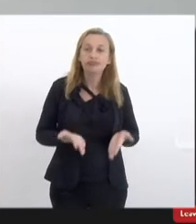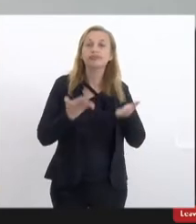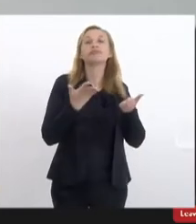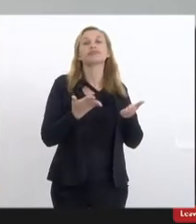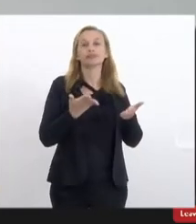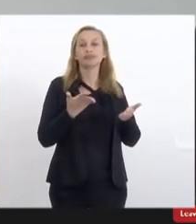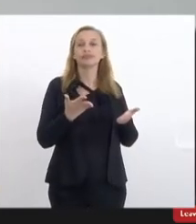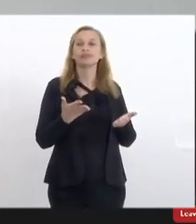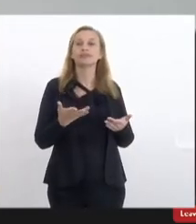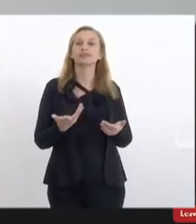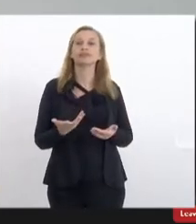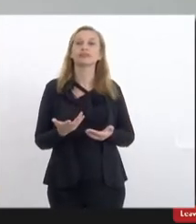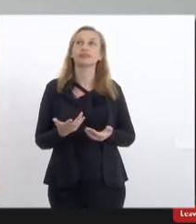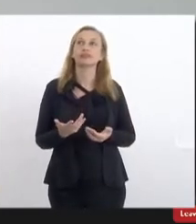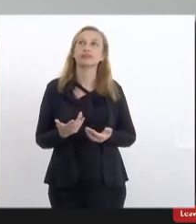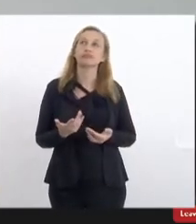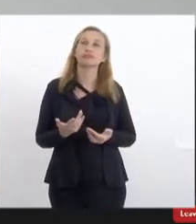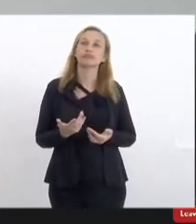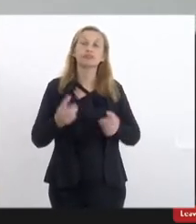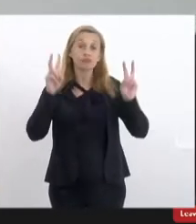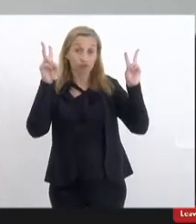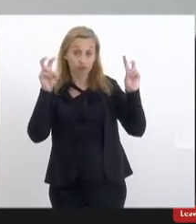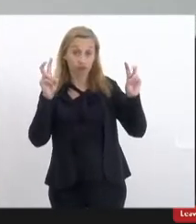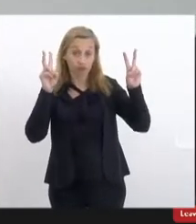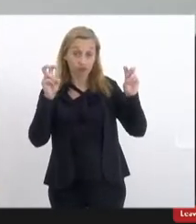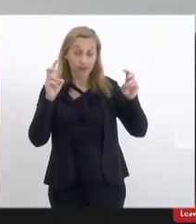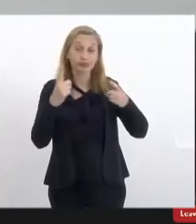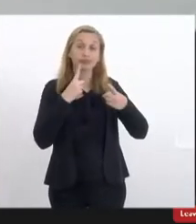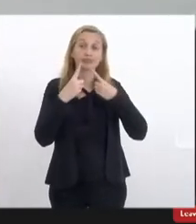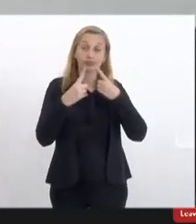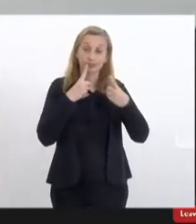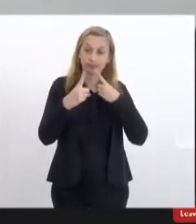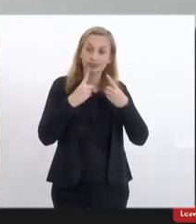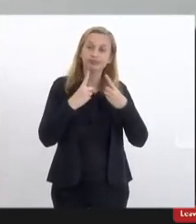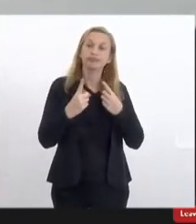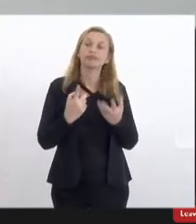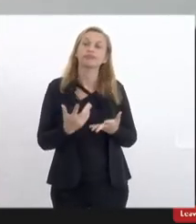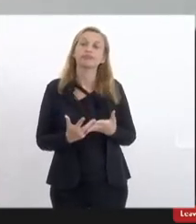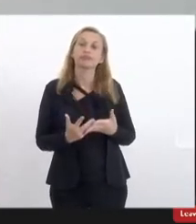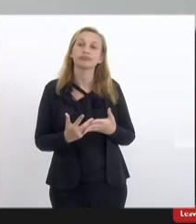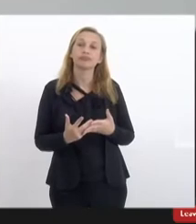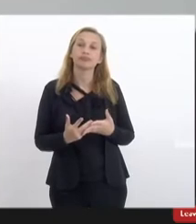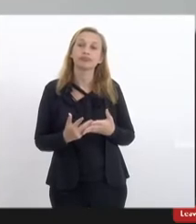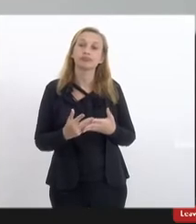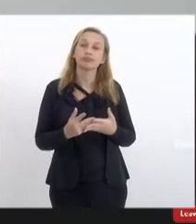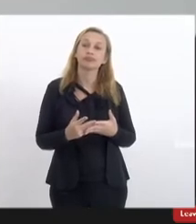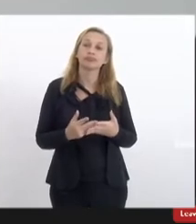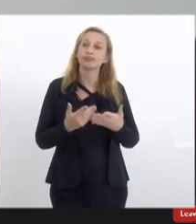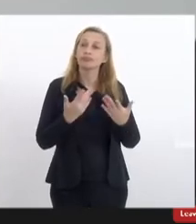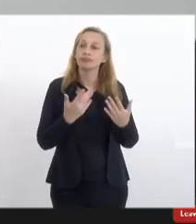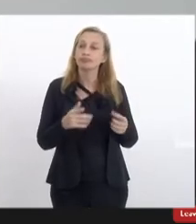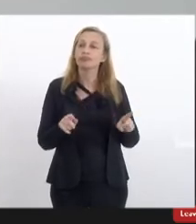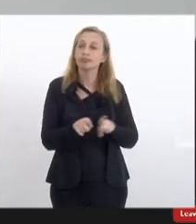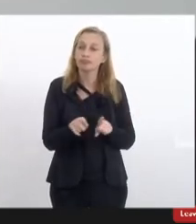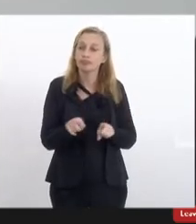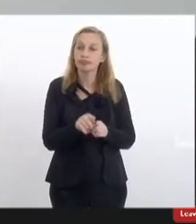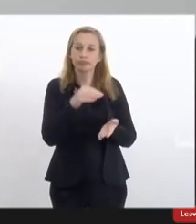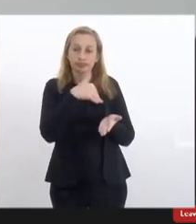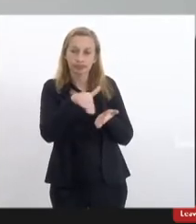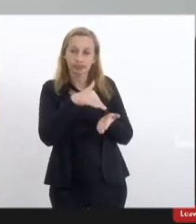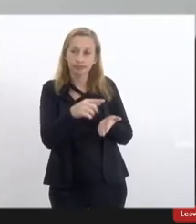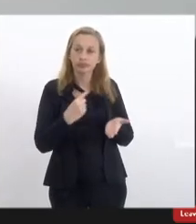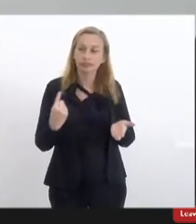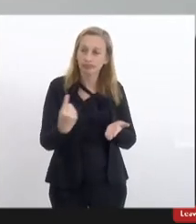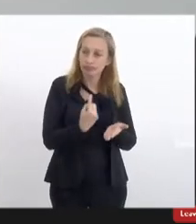né, de trazer o tema, né, o debate público. Trago também os cumprimentos do nosso secretário, doutor